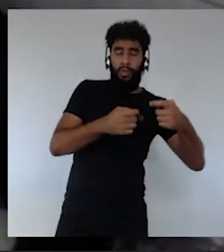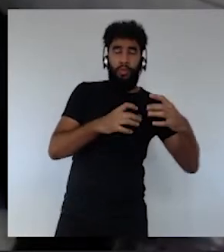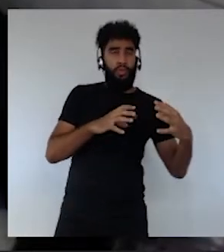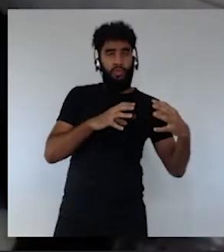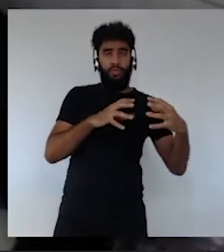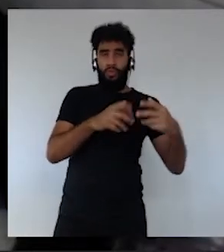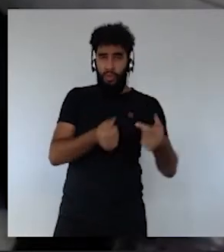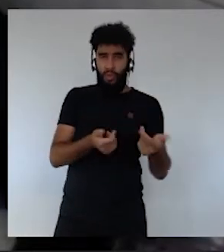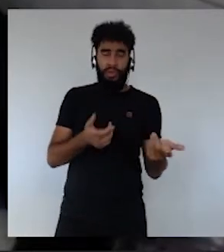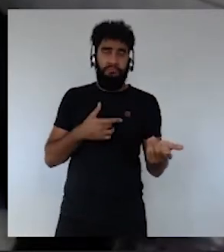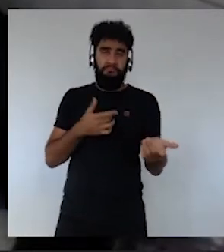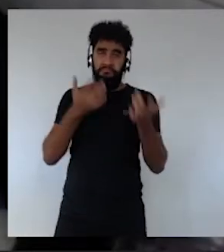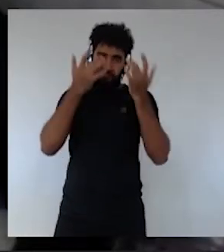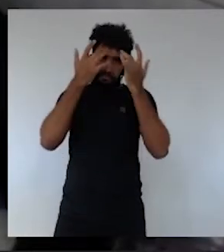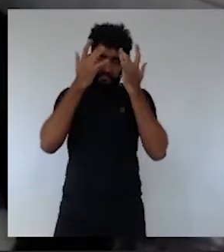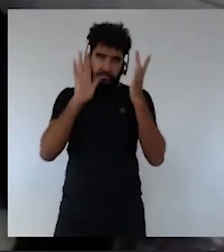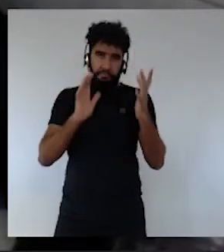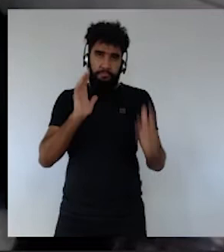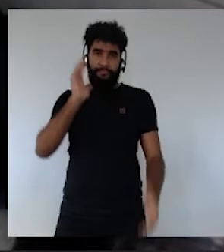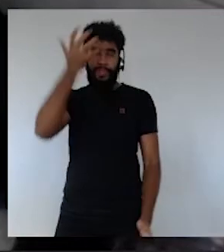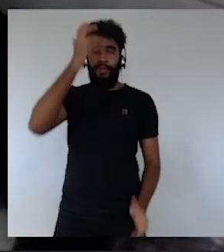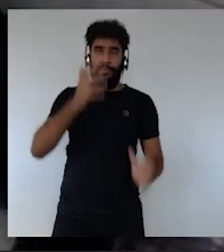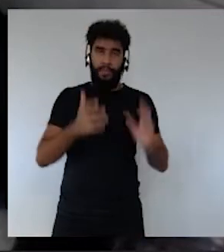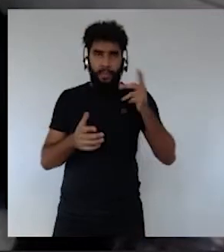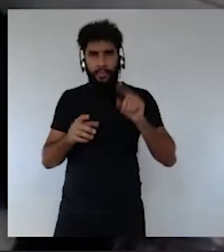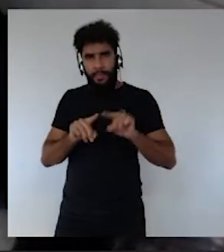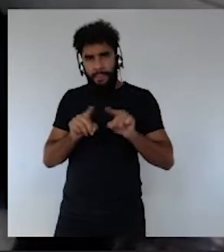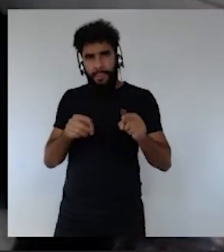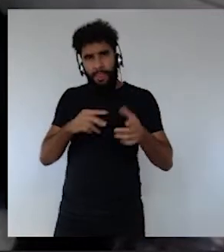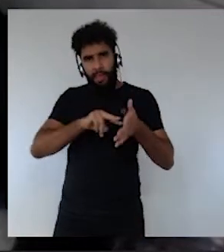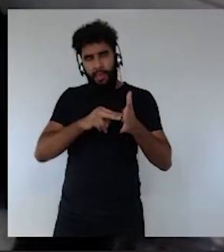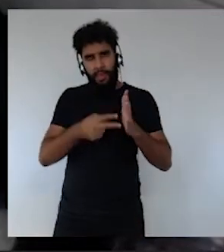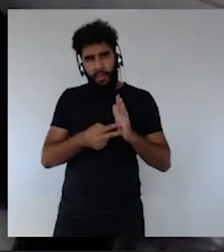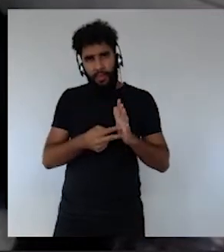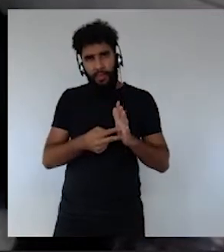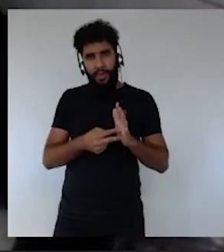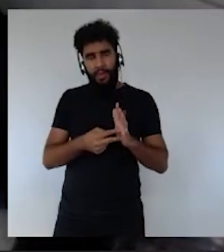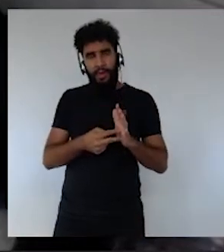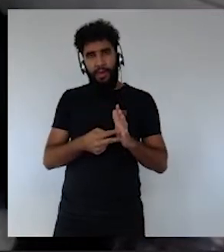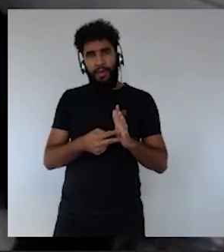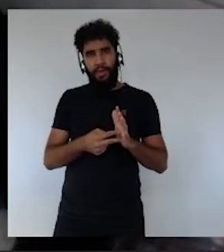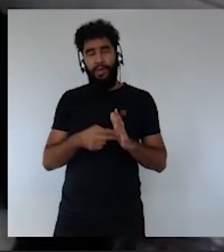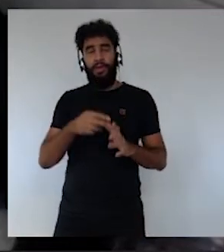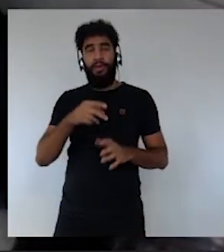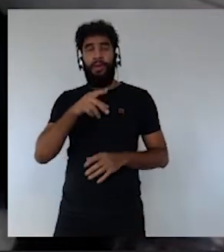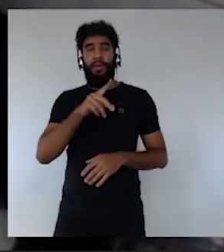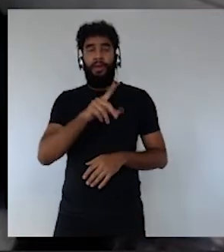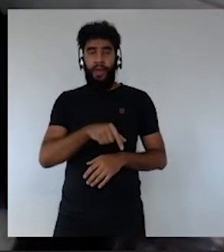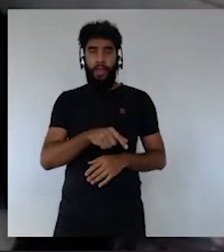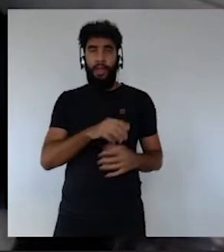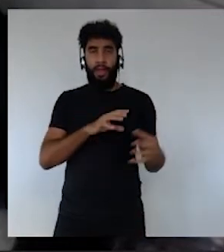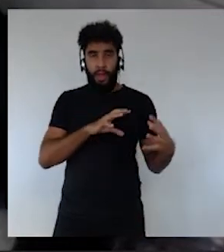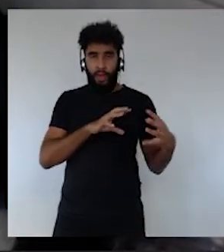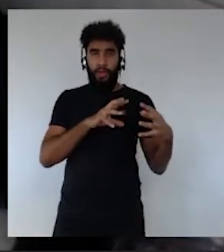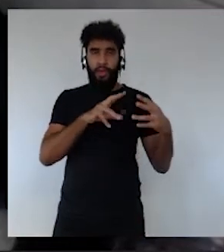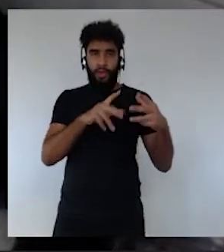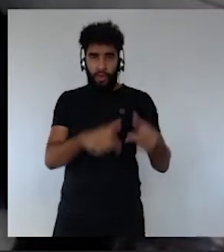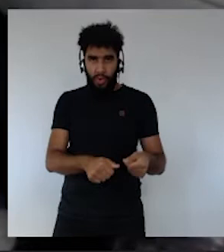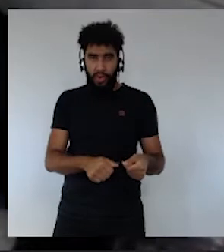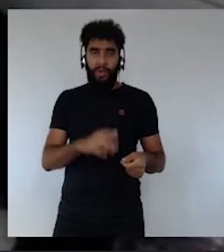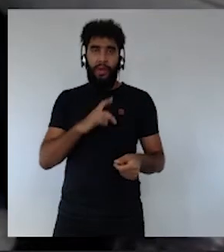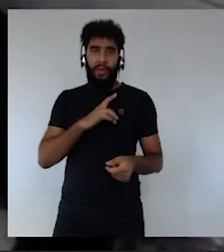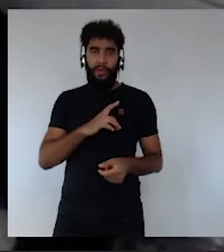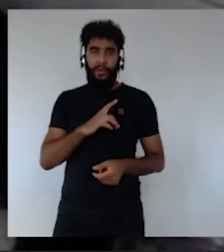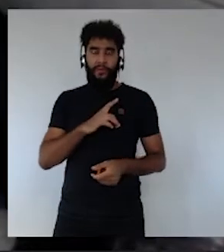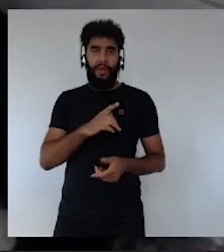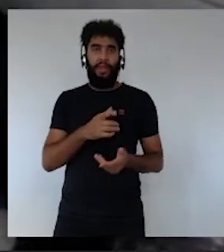questões imprevisíveis, mas não significa dizer, como o Joaquim identificou, que todas elas acarretarão